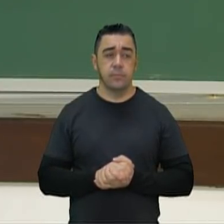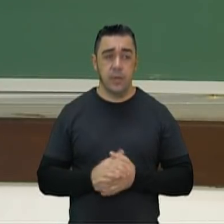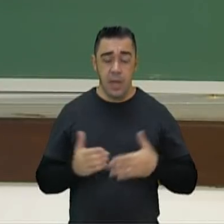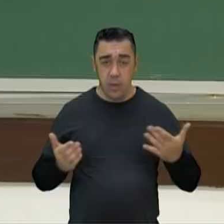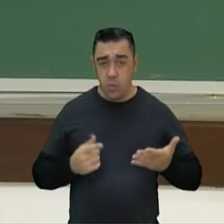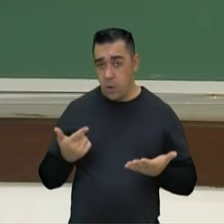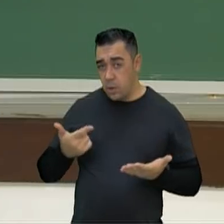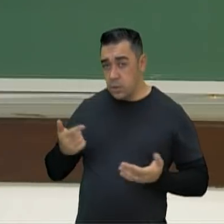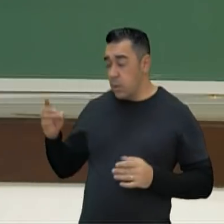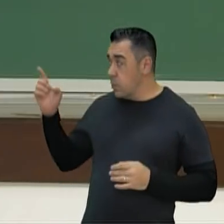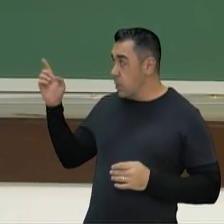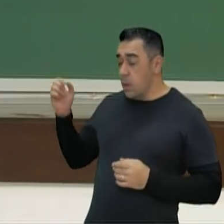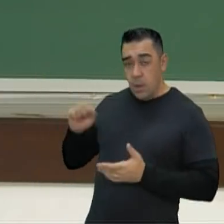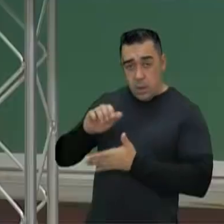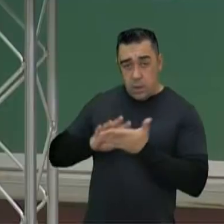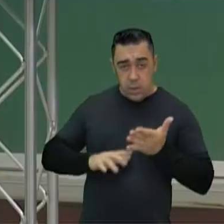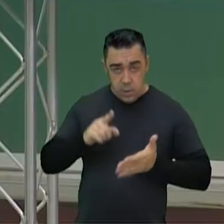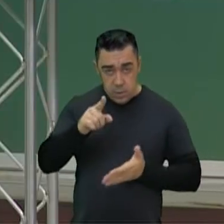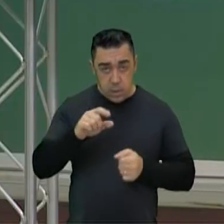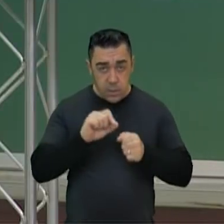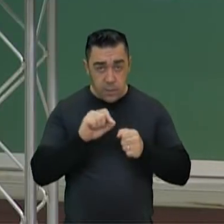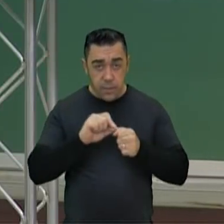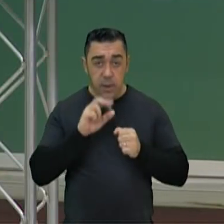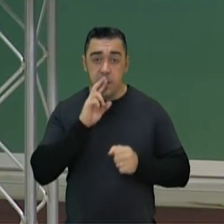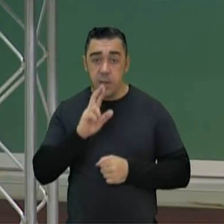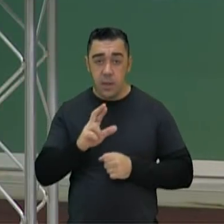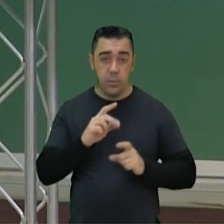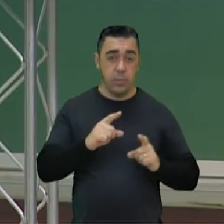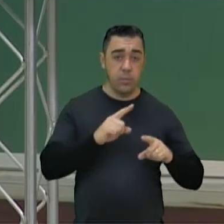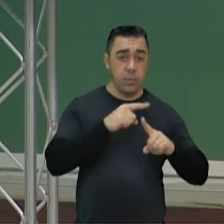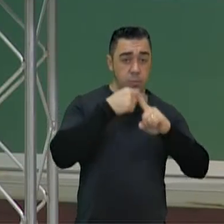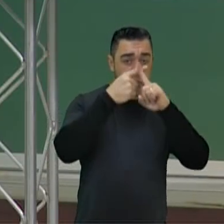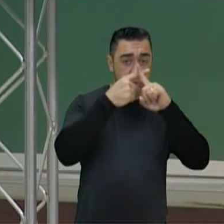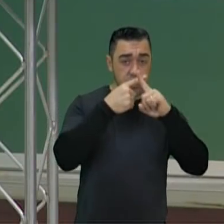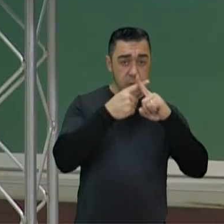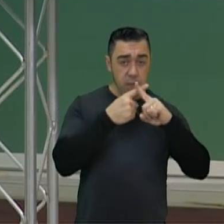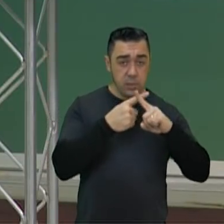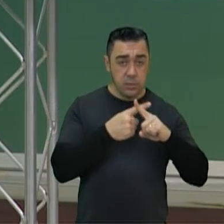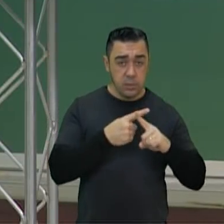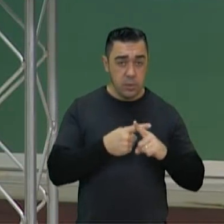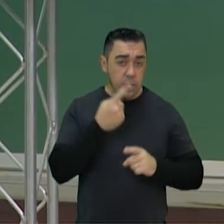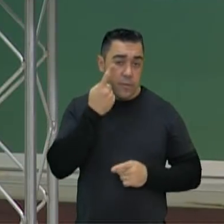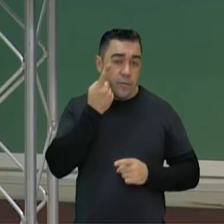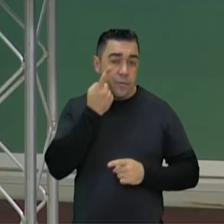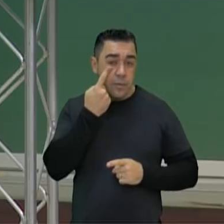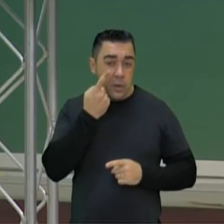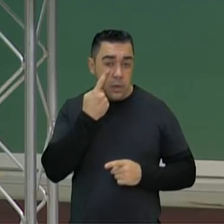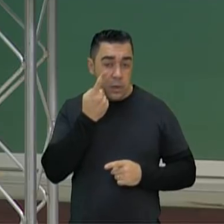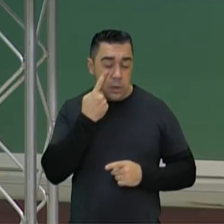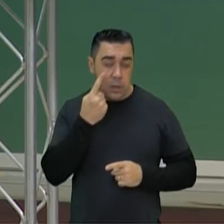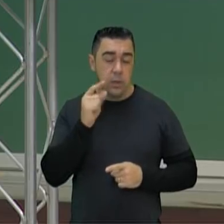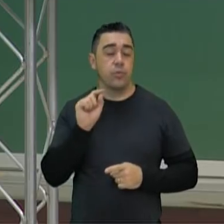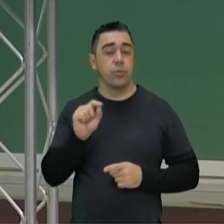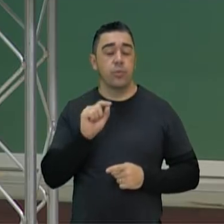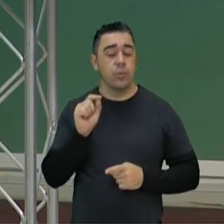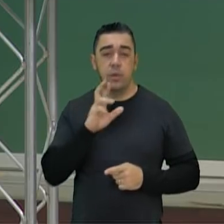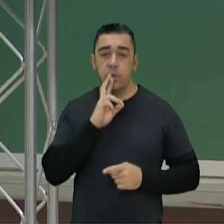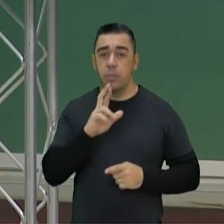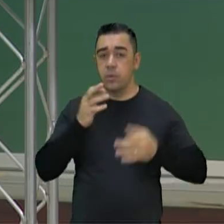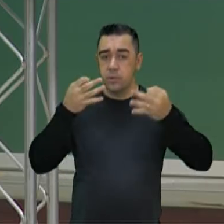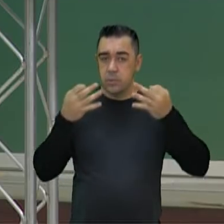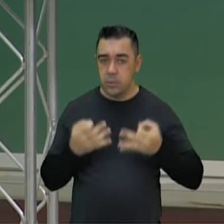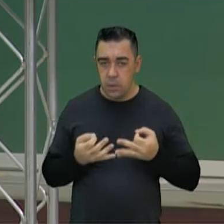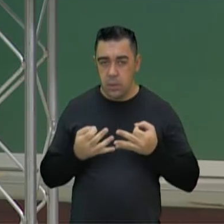Neste segundo exercício, resolva as multiplicações abaixo, verificando os sinais,